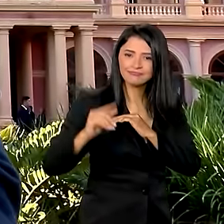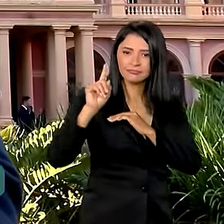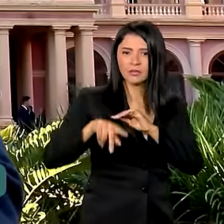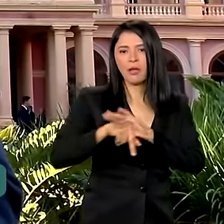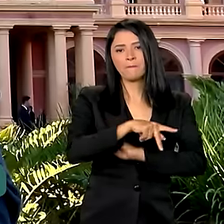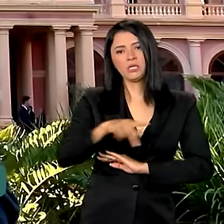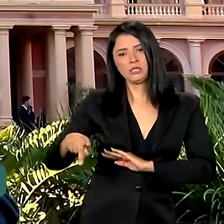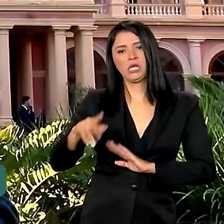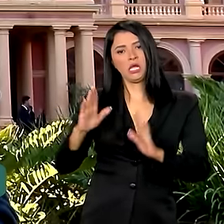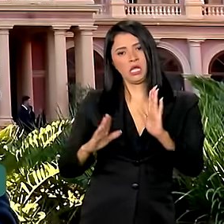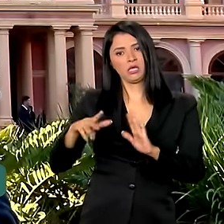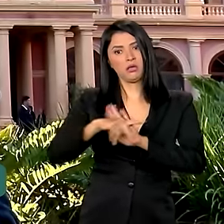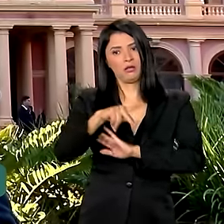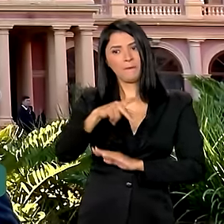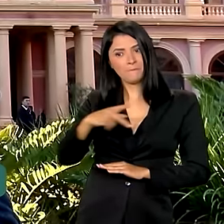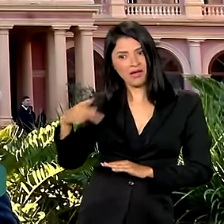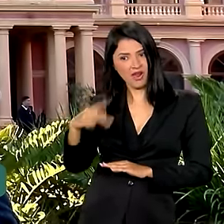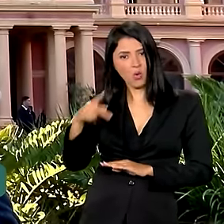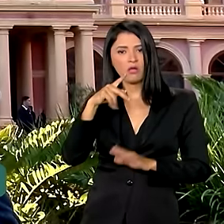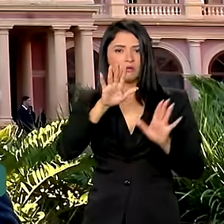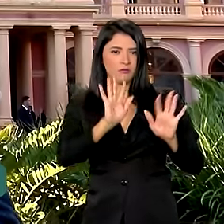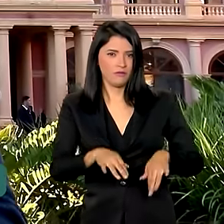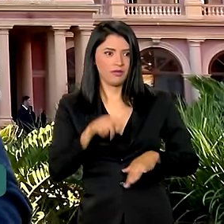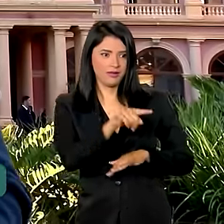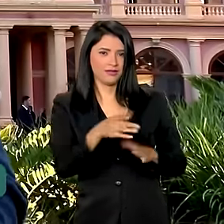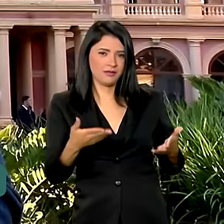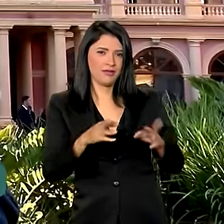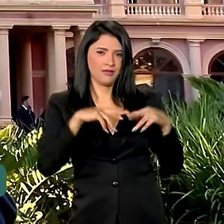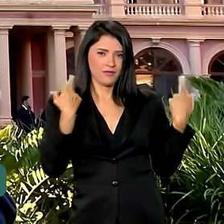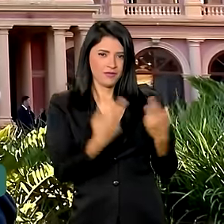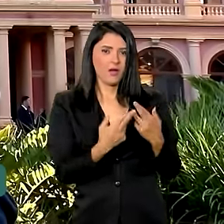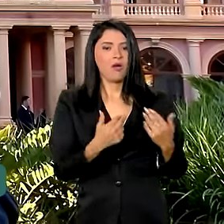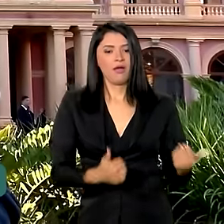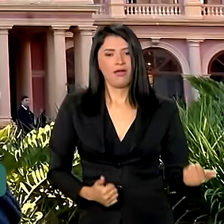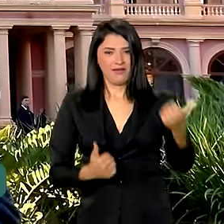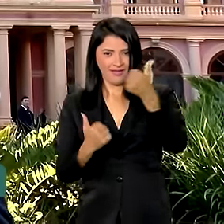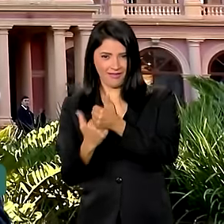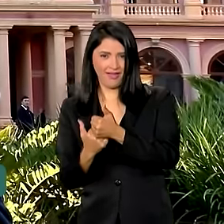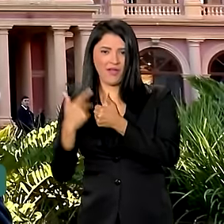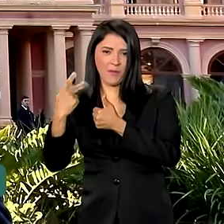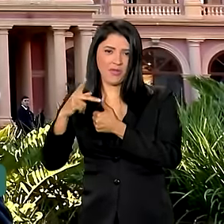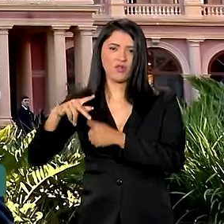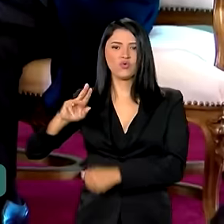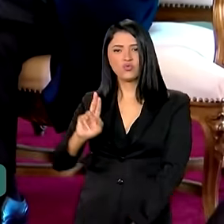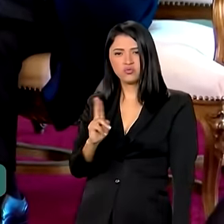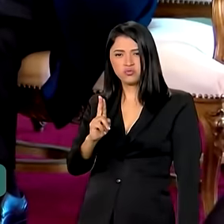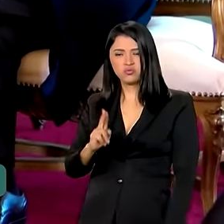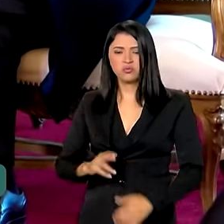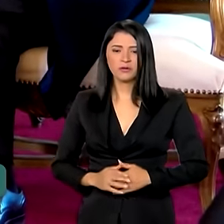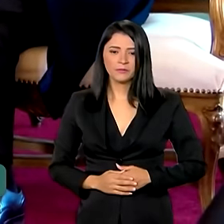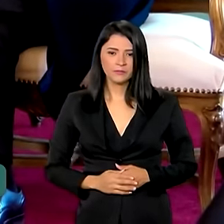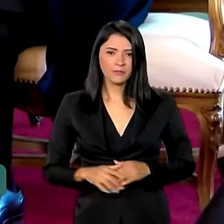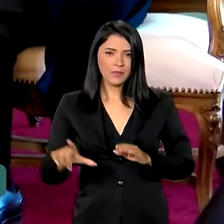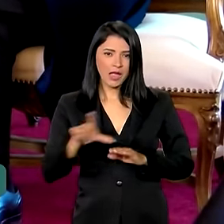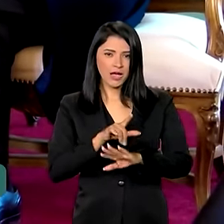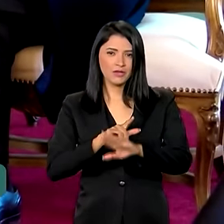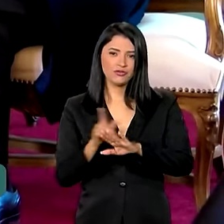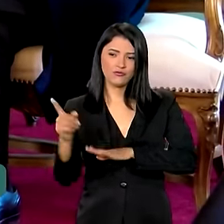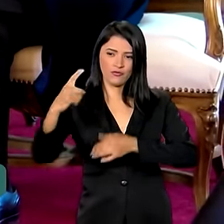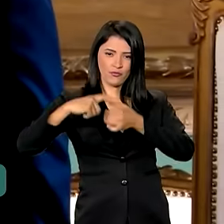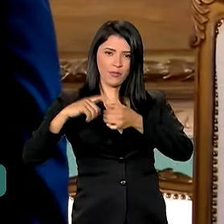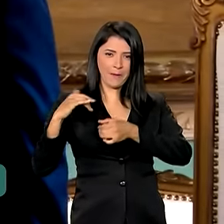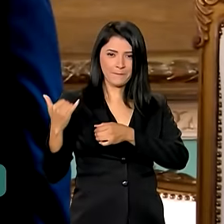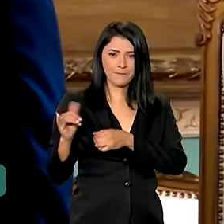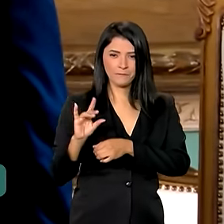presidência temporária do Paraguai se encerra nessa cúpula e passa a ser ocupada pelo Uruguai. Antes de embarcar para a